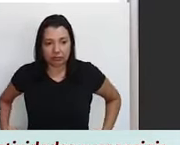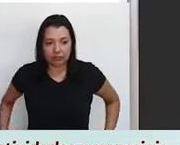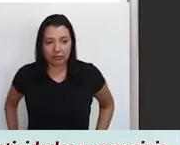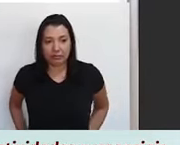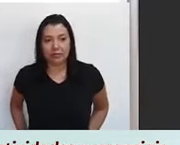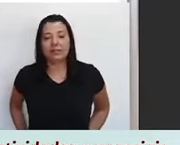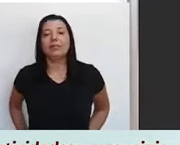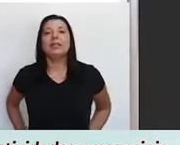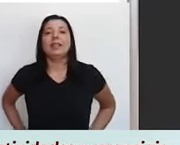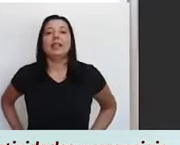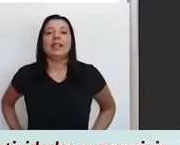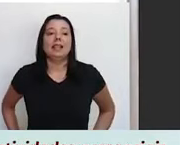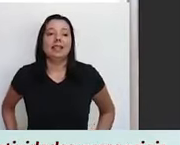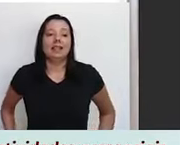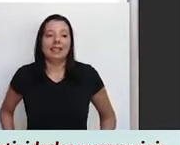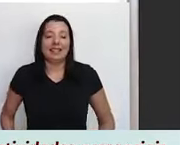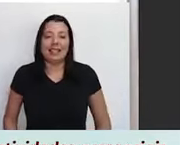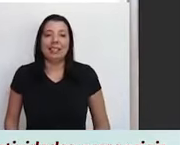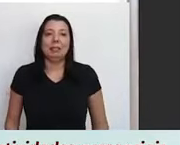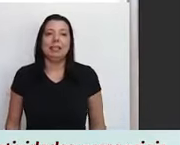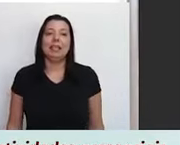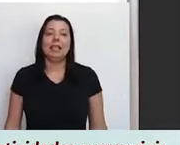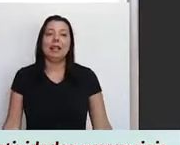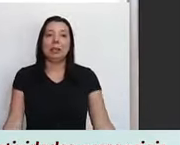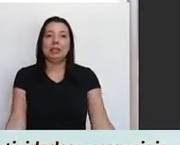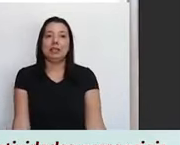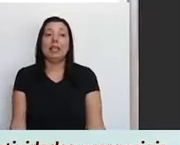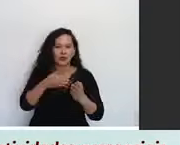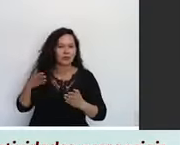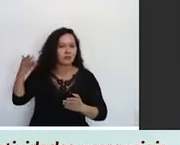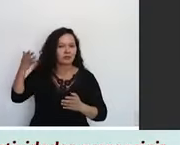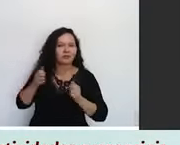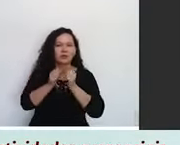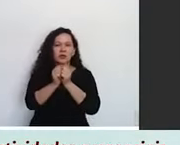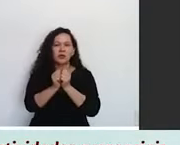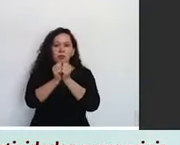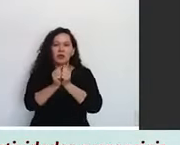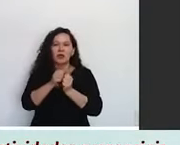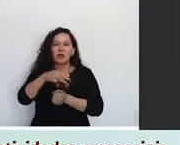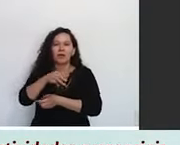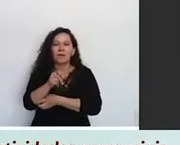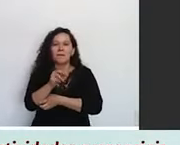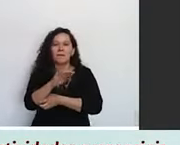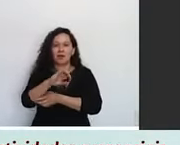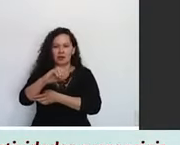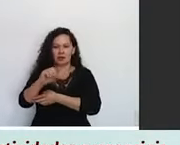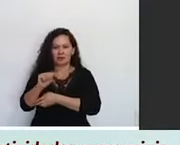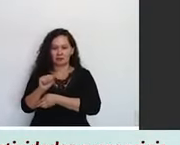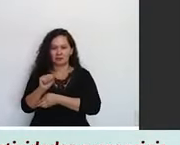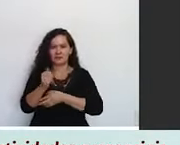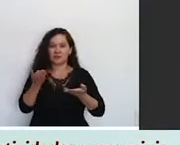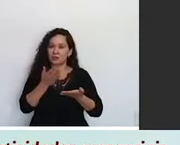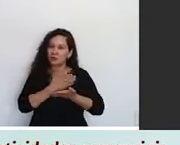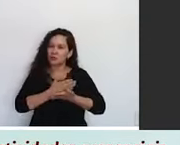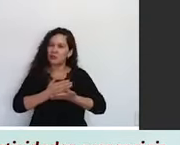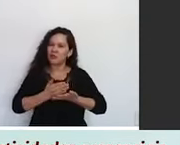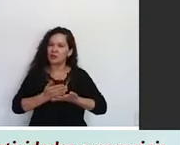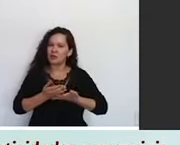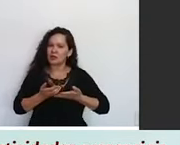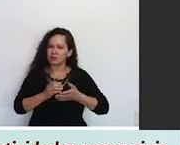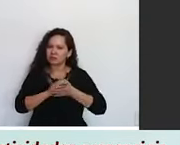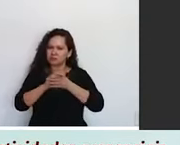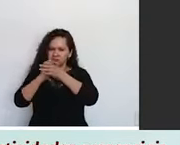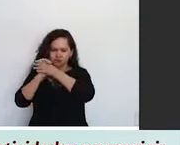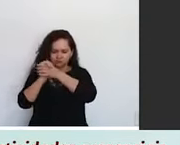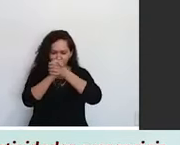Federal anuncia para o início no dia 31 de agosto. Então, eu quero começar saudando,